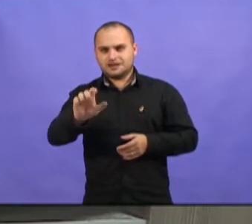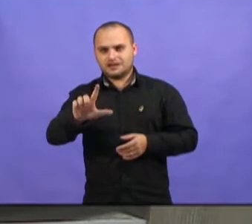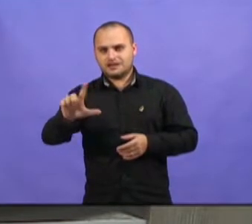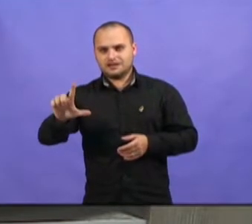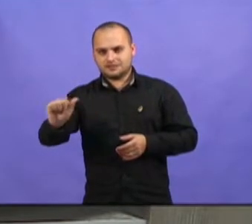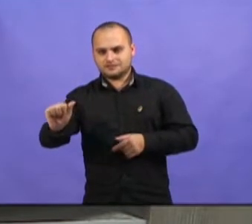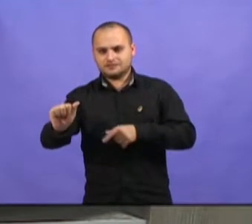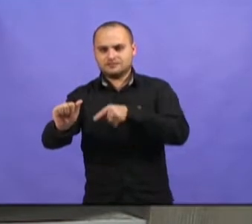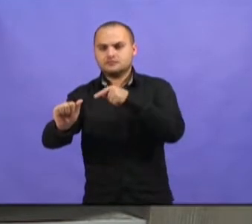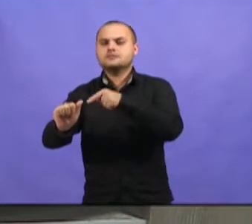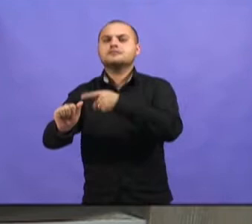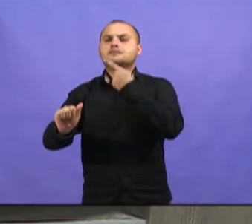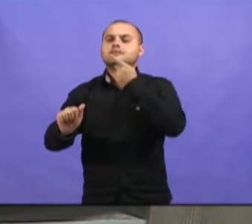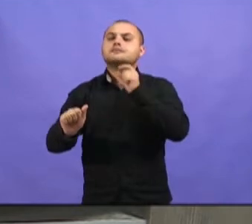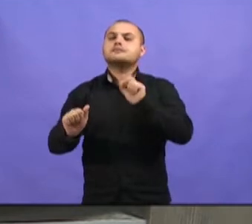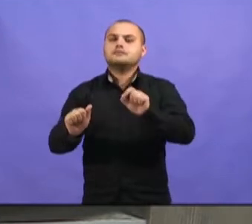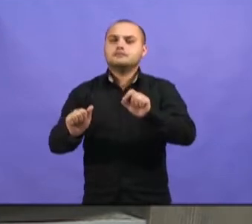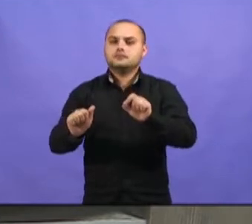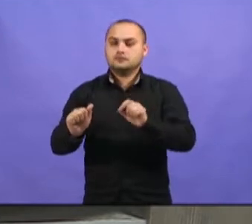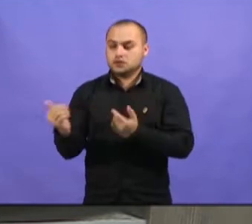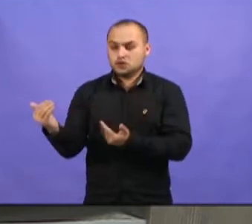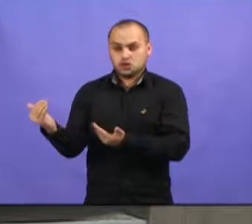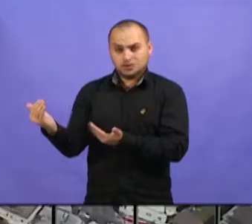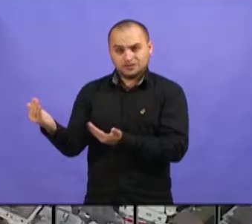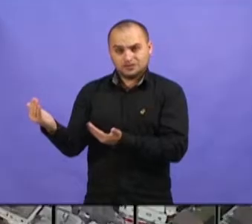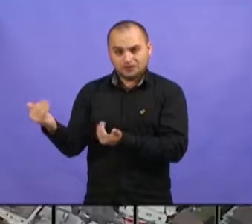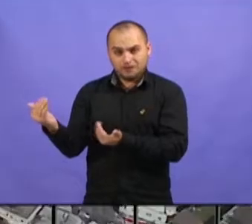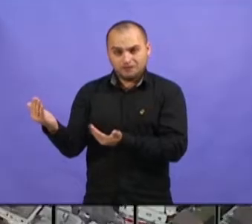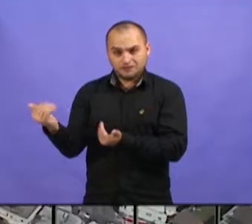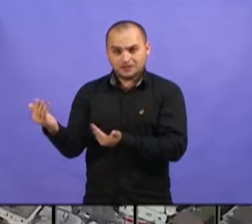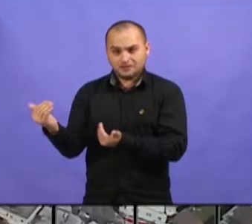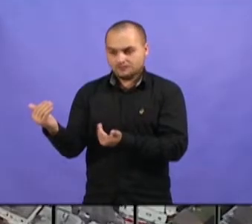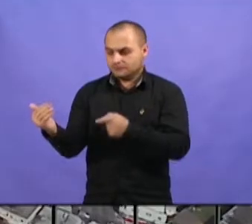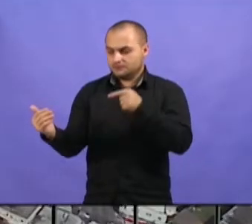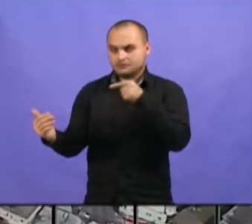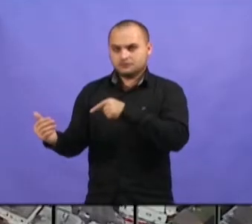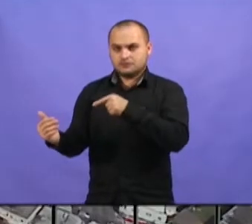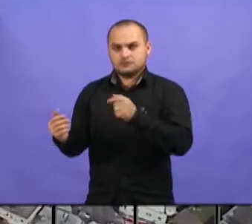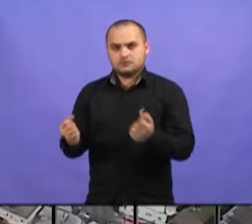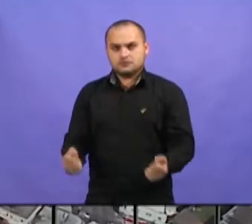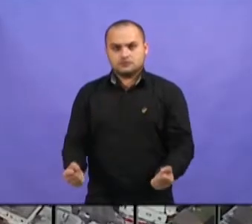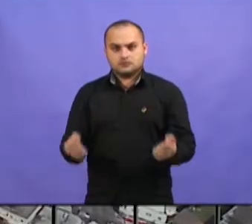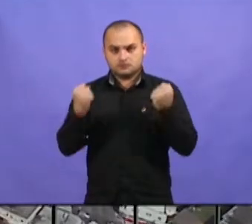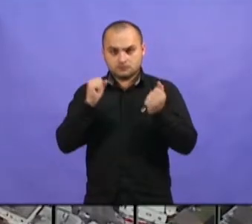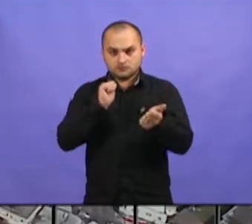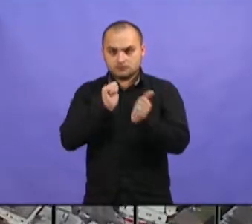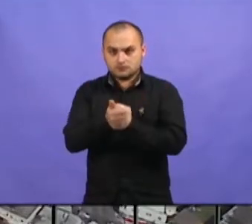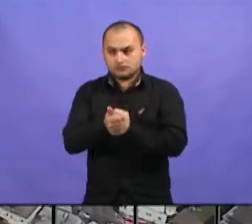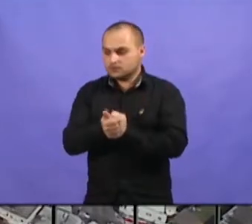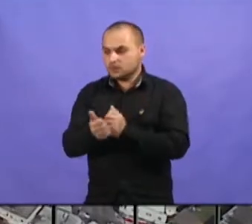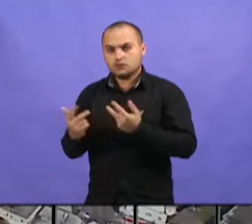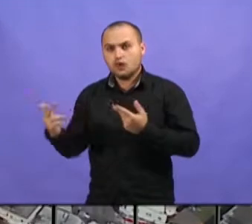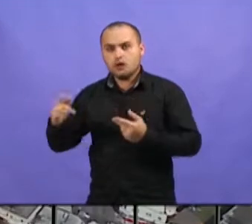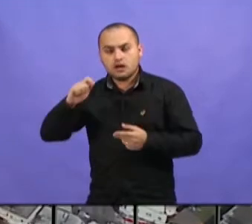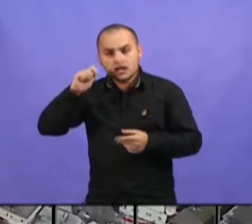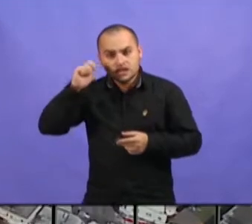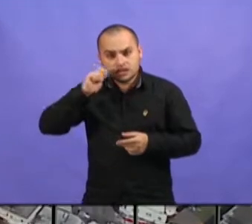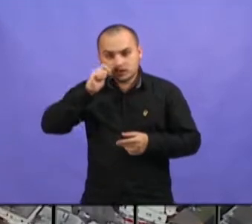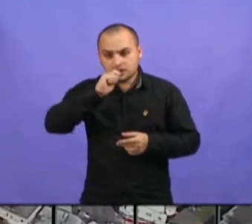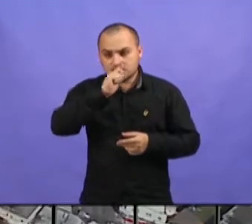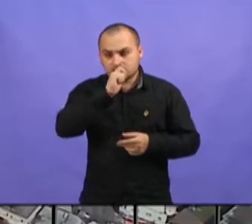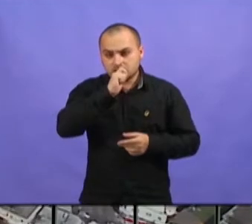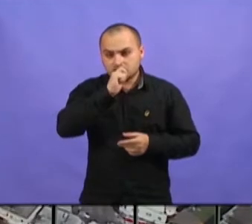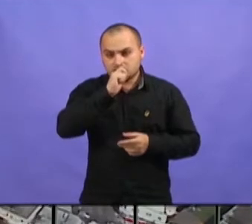gente estabelecesse para os jovens que o exercício físico é algo muito semelhante a escovar o dente, né? Pode ser que você não queira